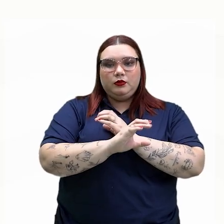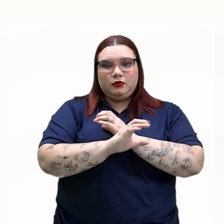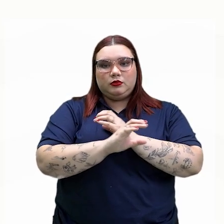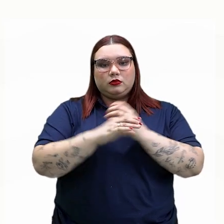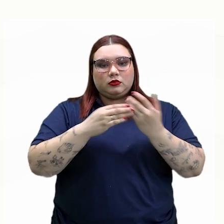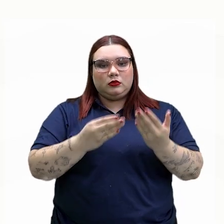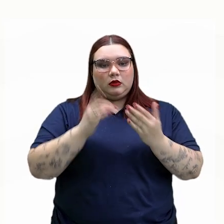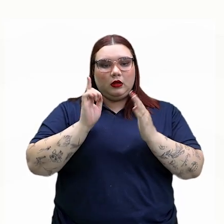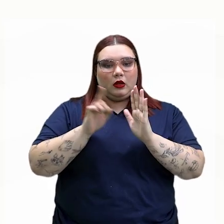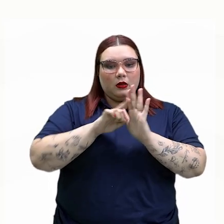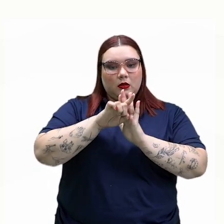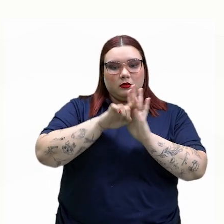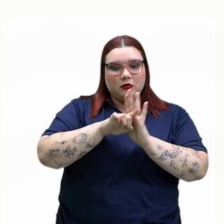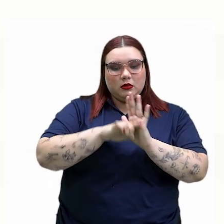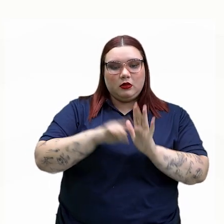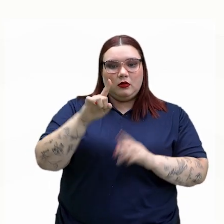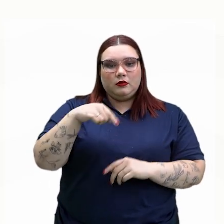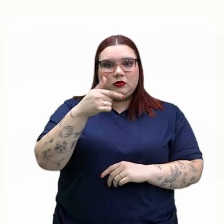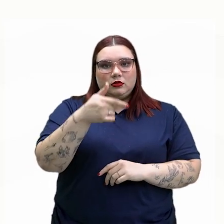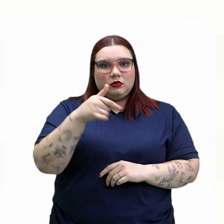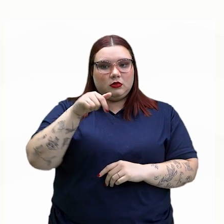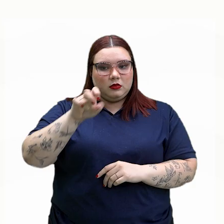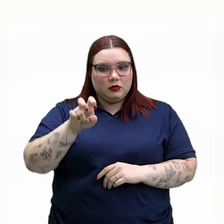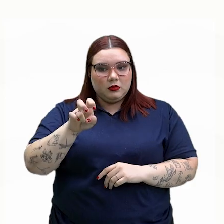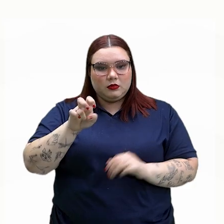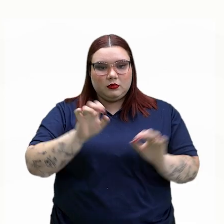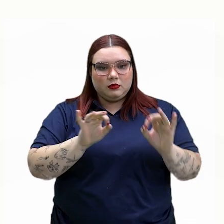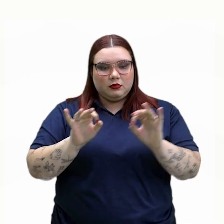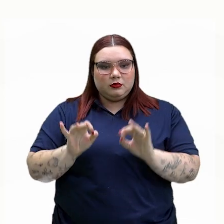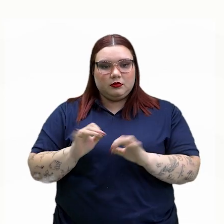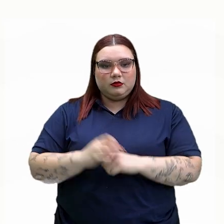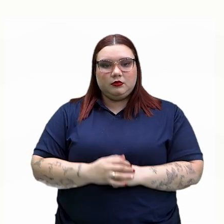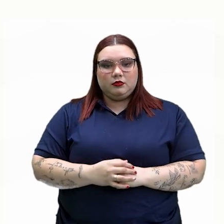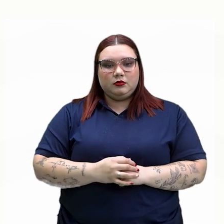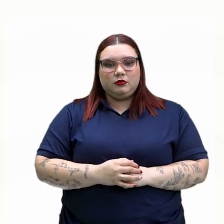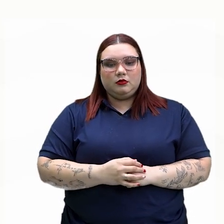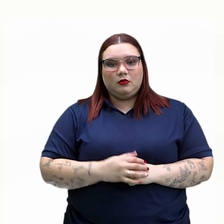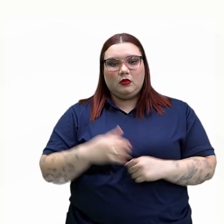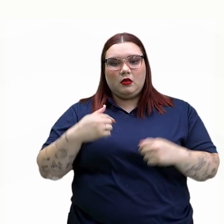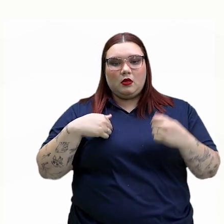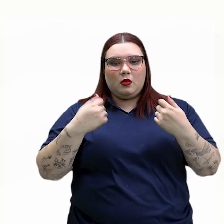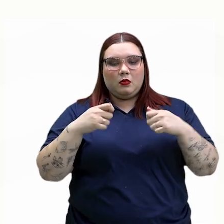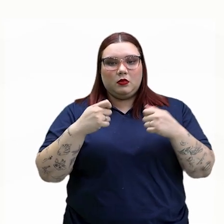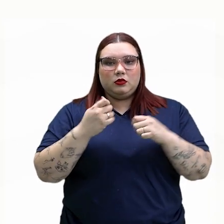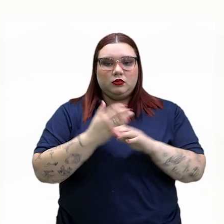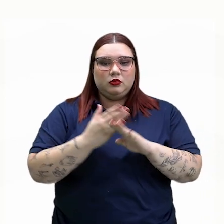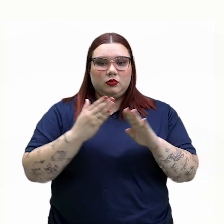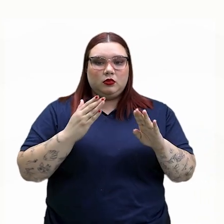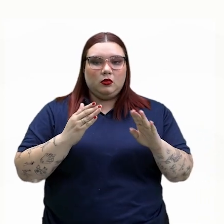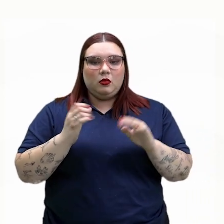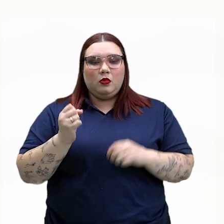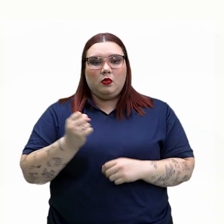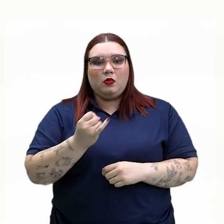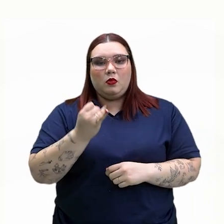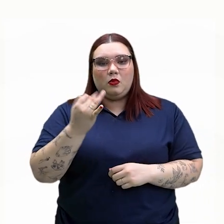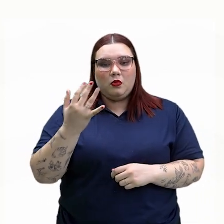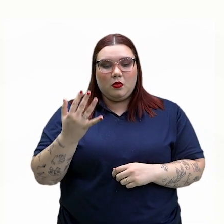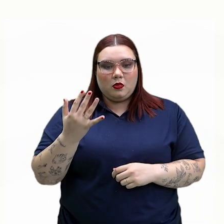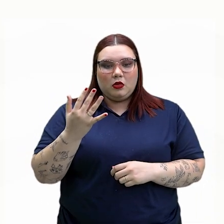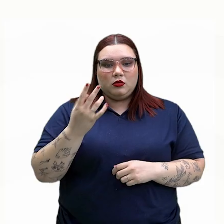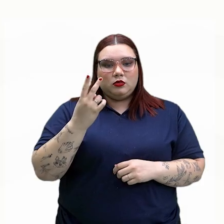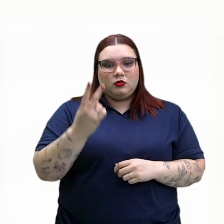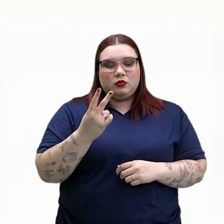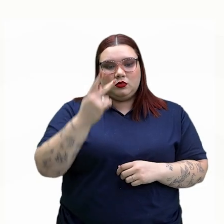nessa pesquisa, o todo é 25. Então, eu vou ter que determinar quanto